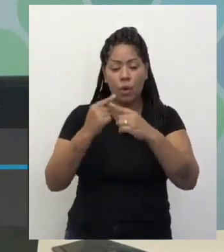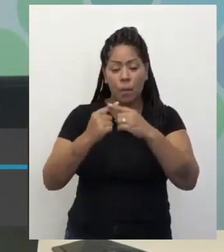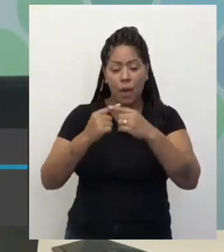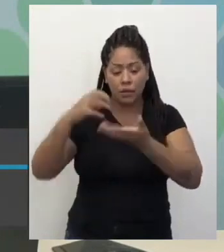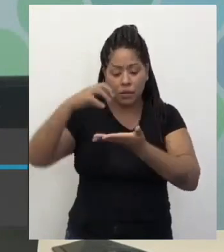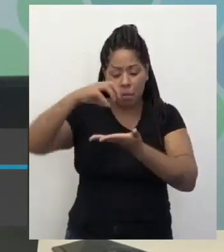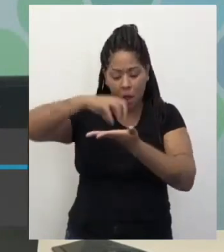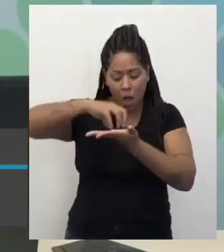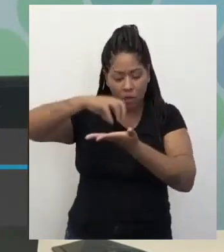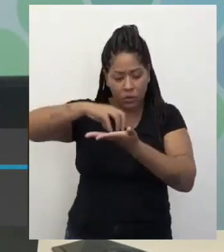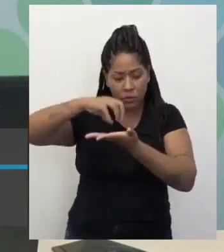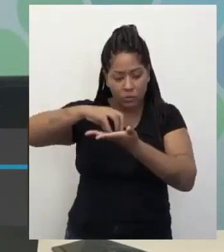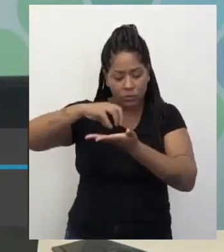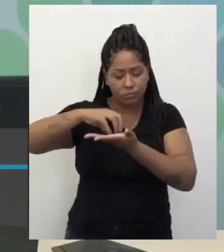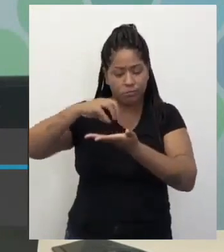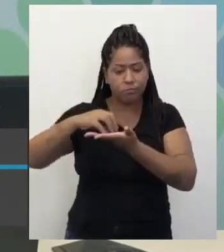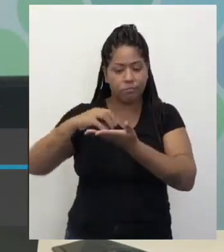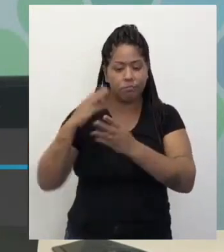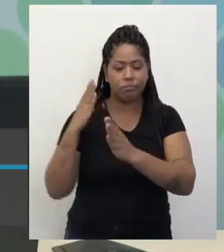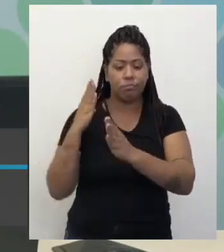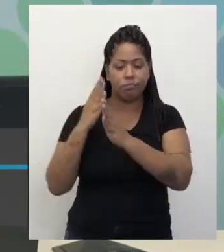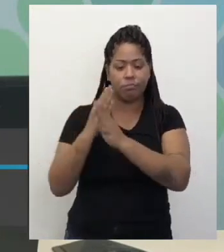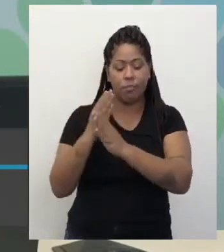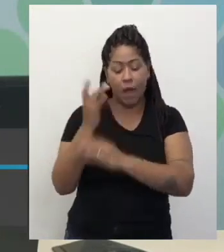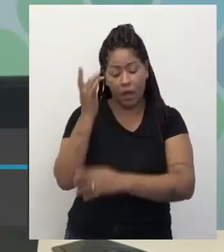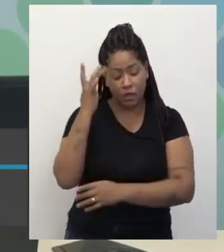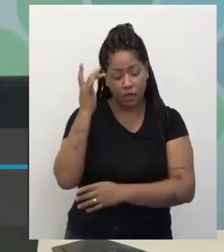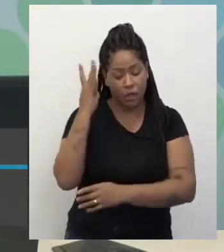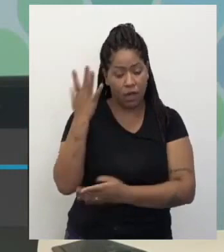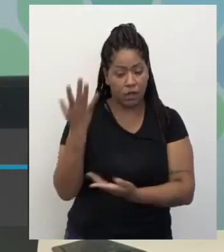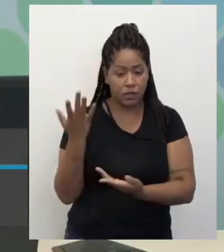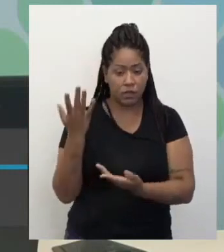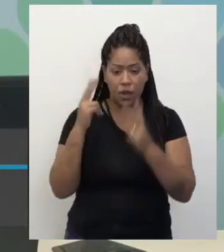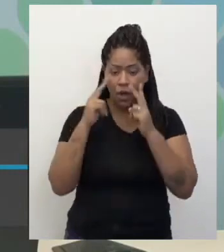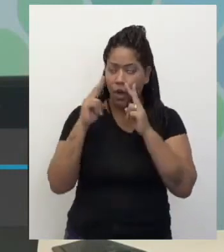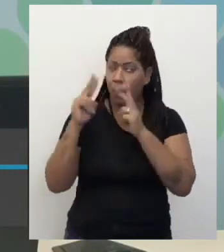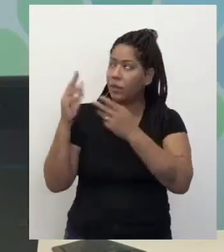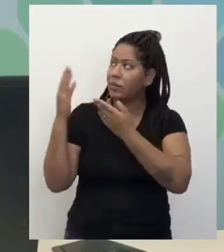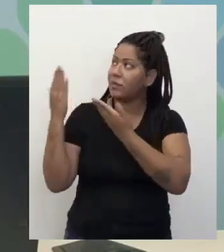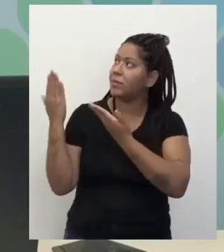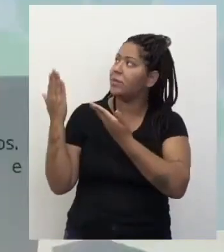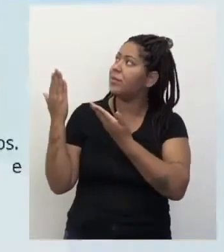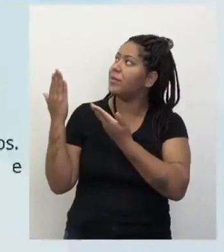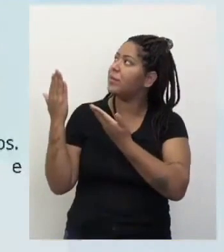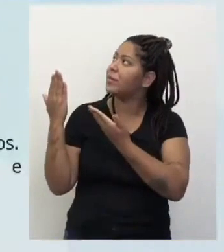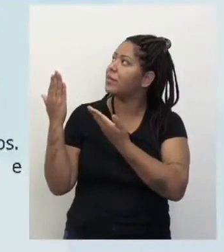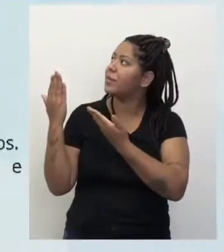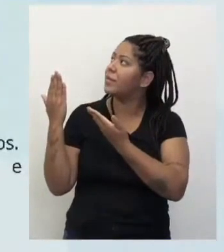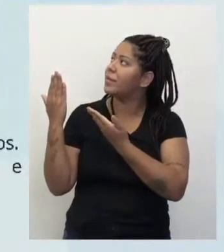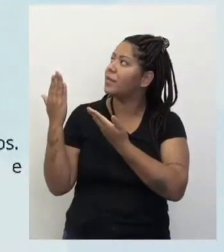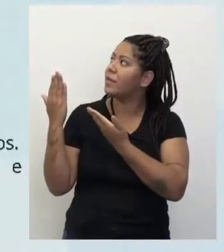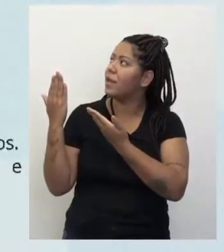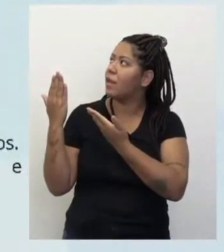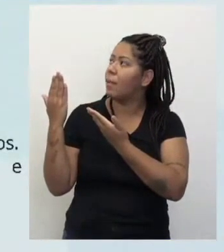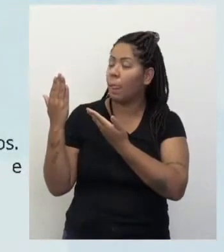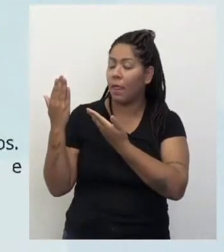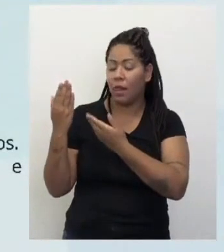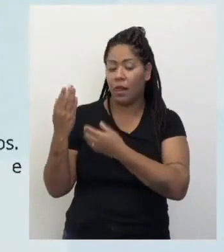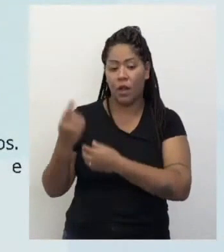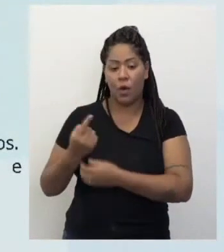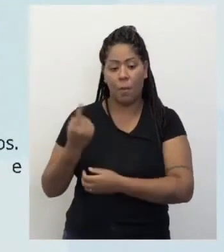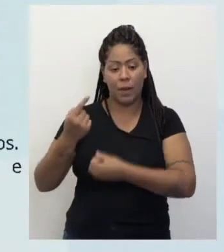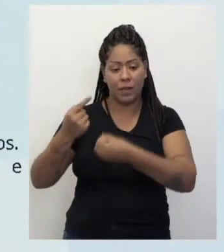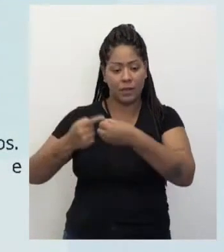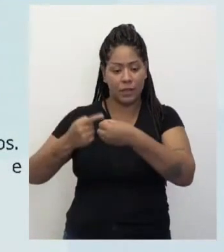centro administrativo, mais nobre era a área. Olha aí a imagem que vai aparecer no próximo slide. Uma dessas cidades que